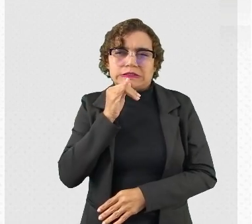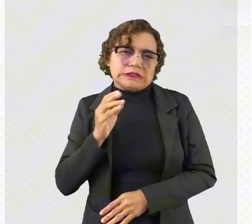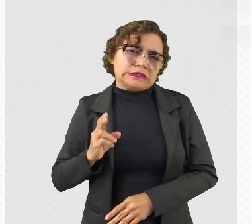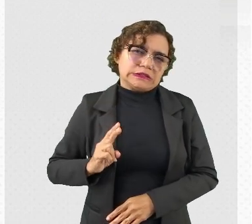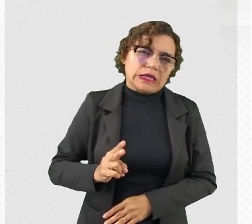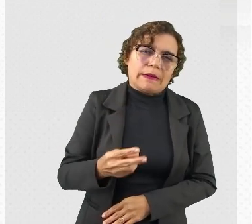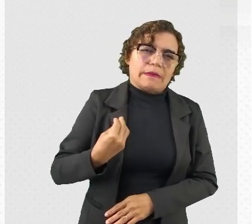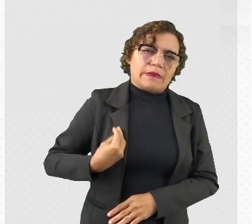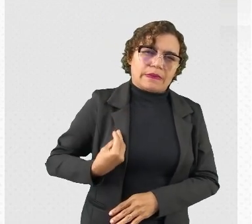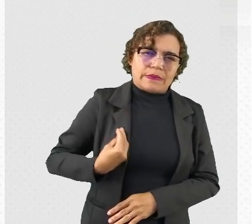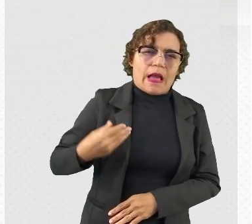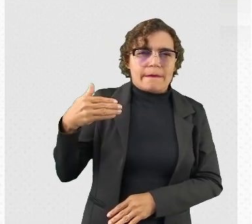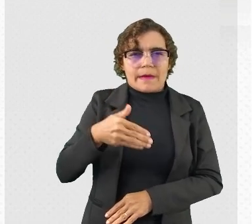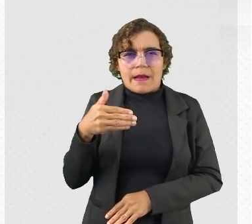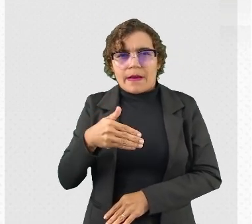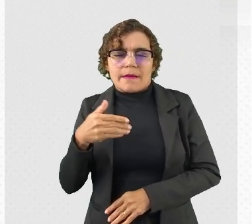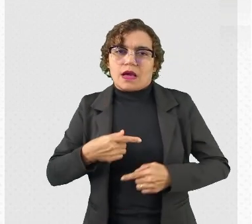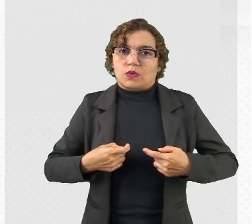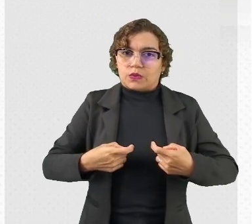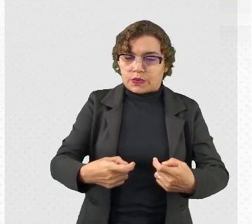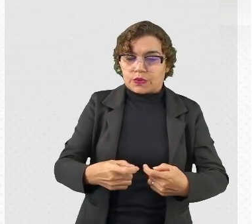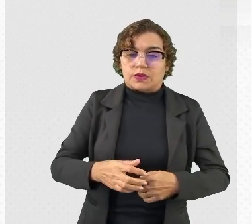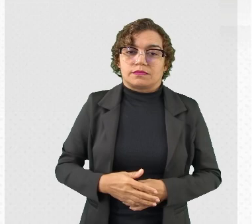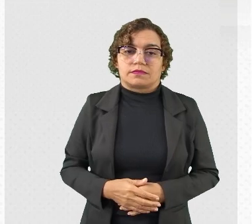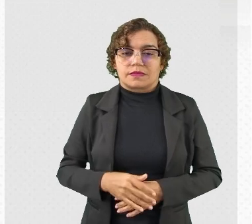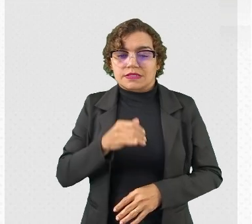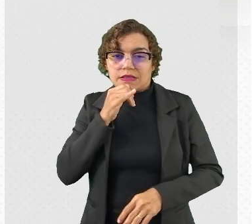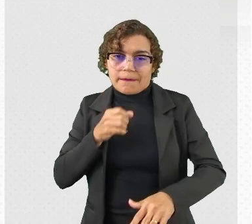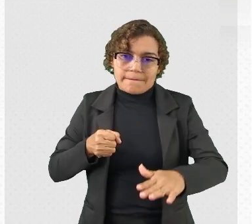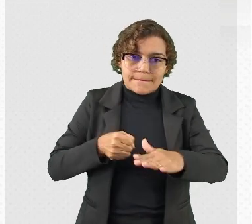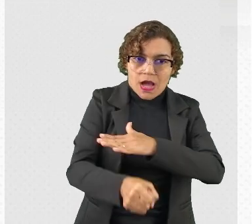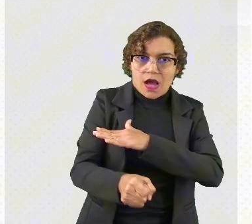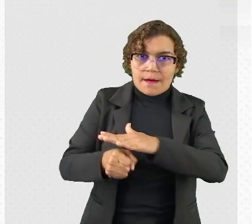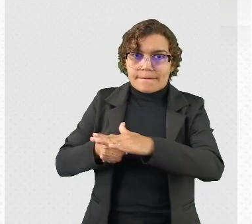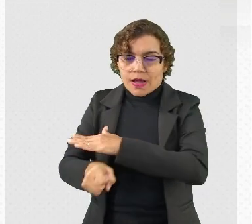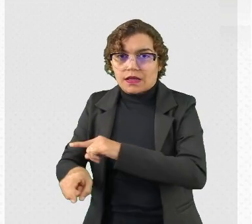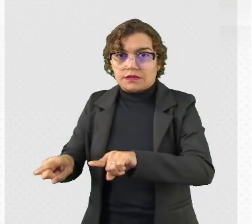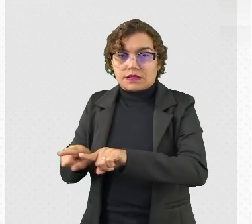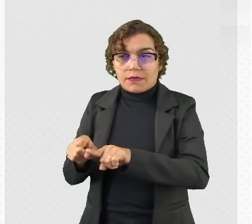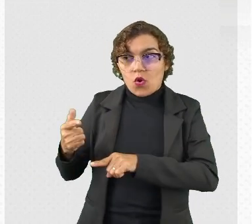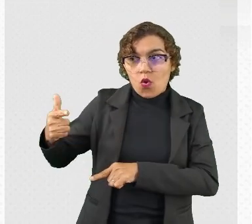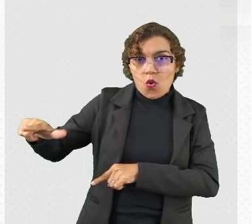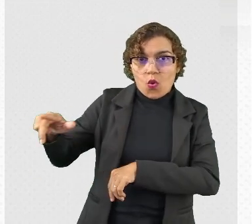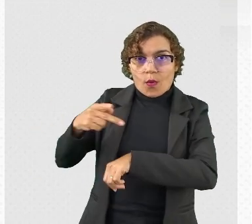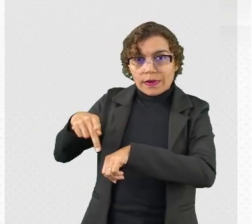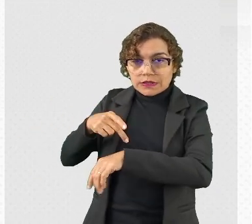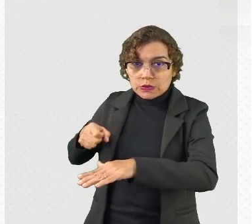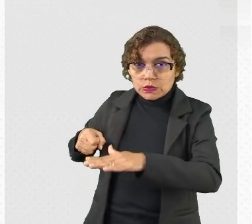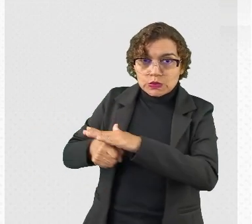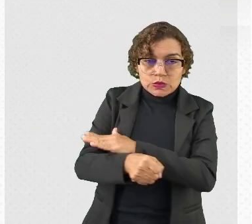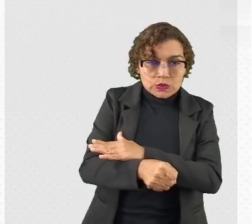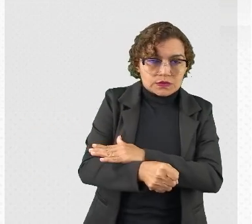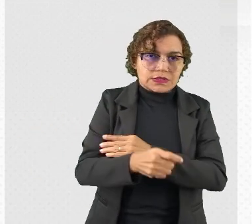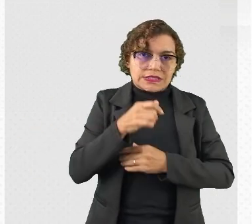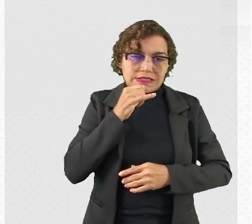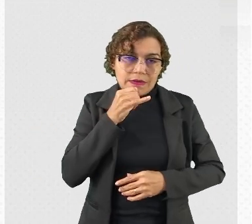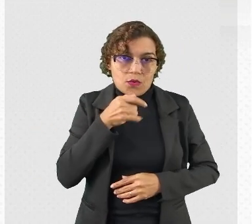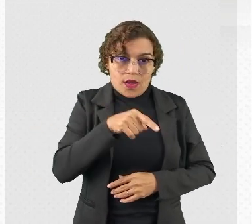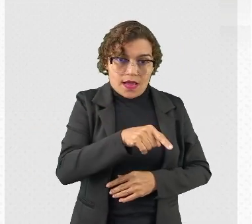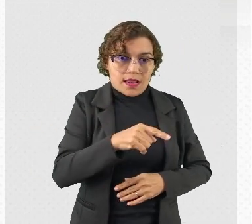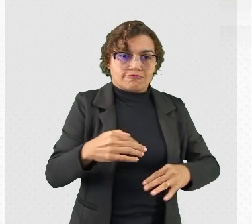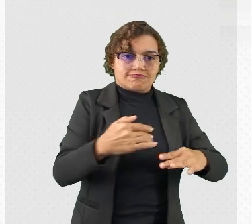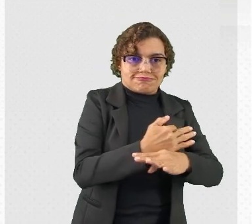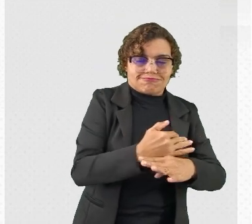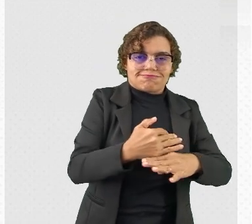entre si, também sofriam influência ou invasões de potências estrangeiras. Então, olha só, elas não apenas guerreavam entre